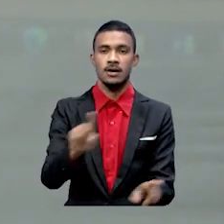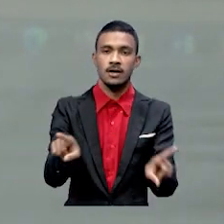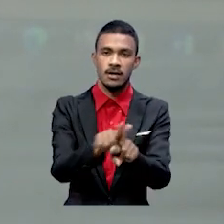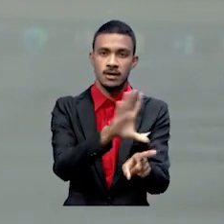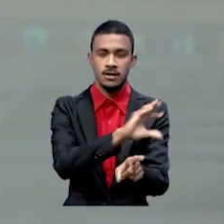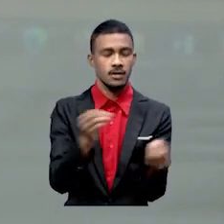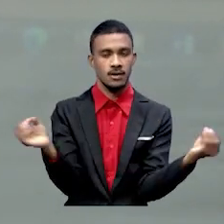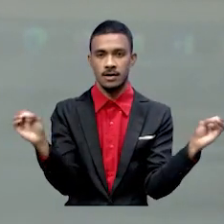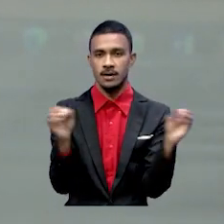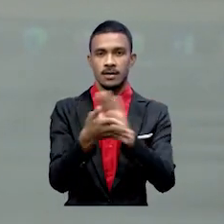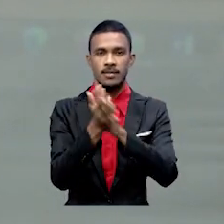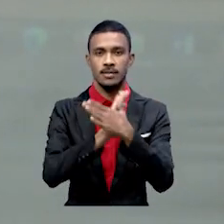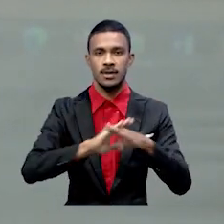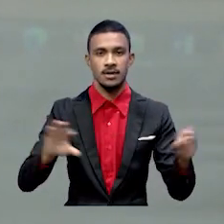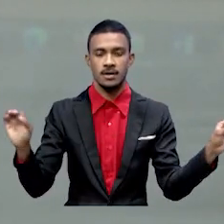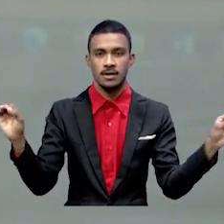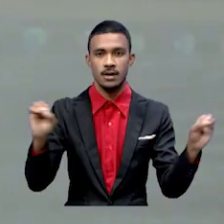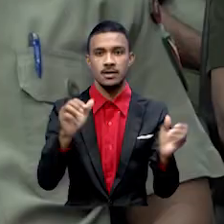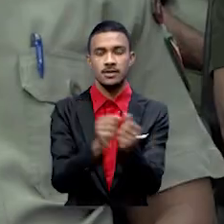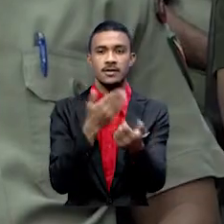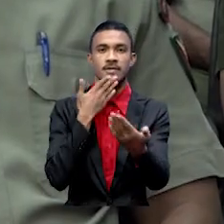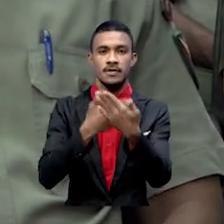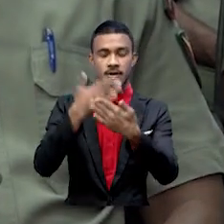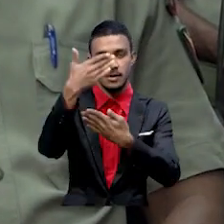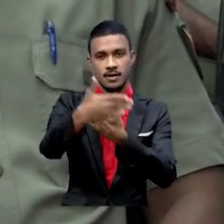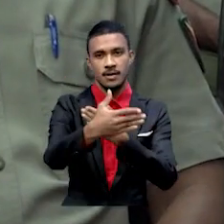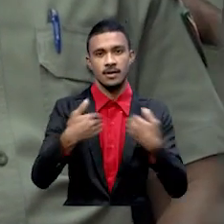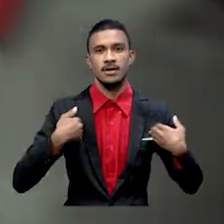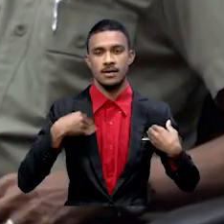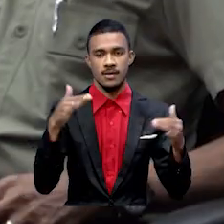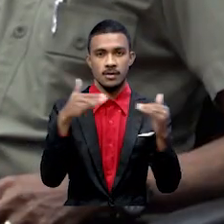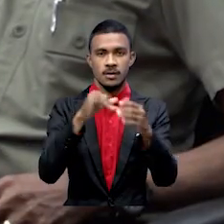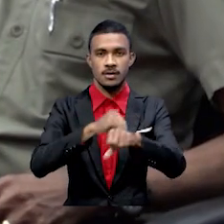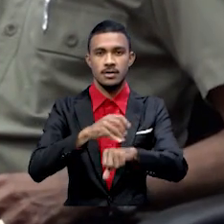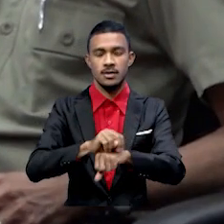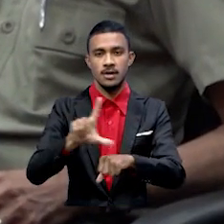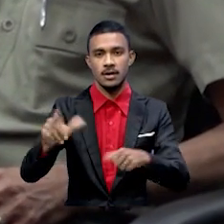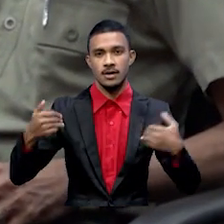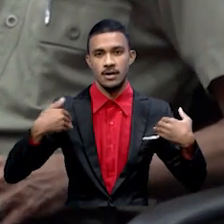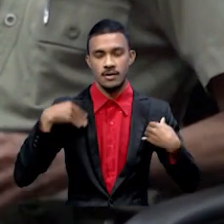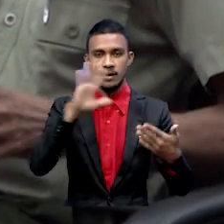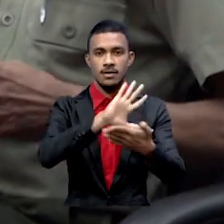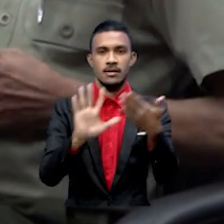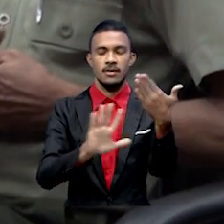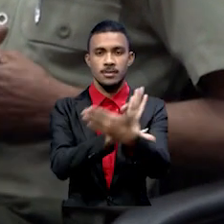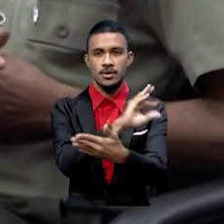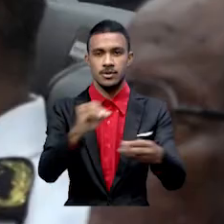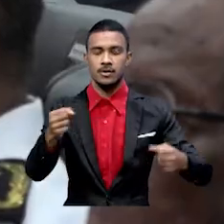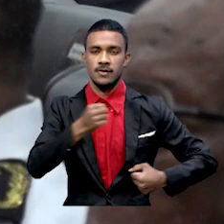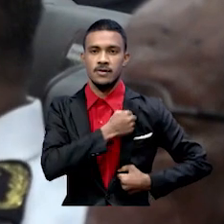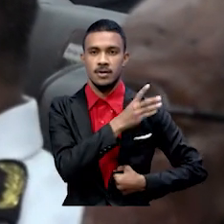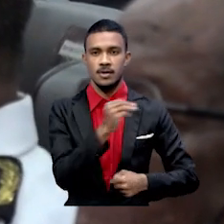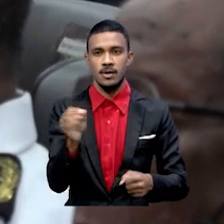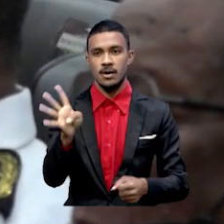sem paz, não teríamos sucesso. Conferência Internacional né, e Ambiente, comemoração Loron Falentil, Badala Hatnu